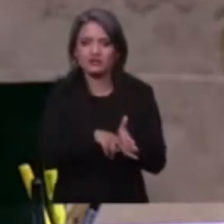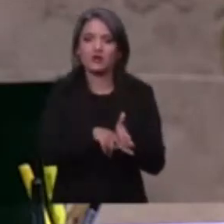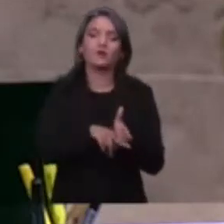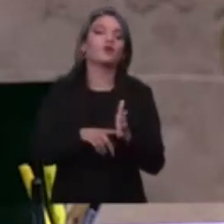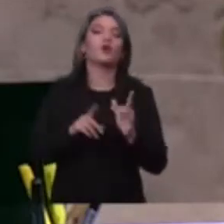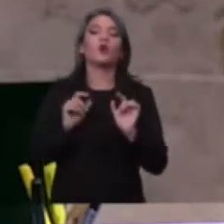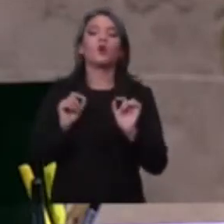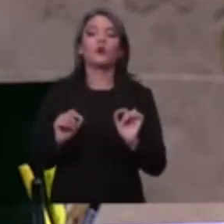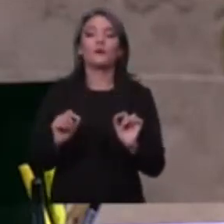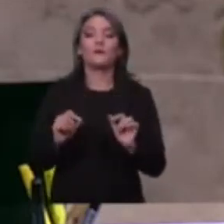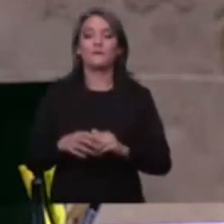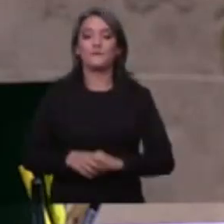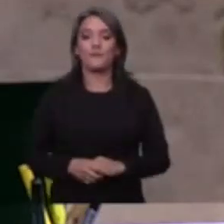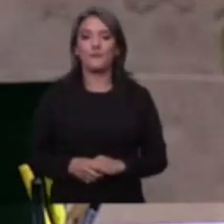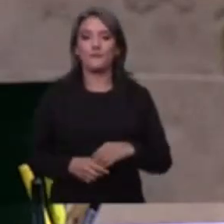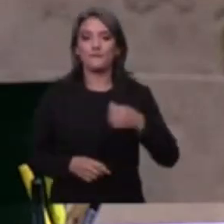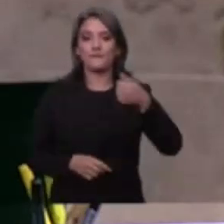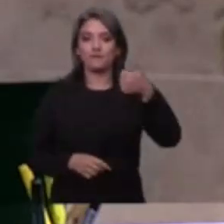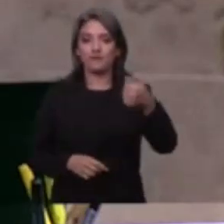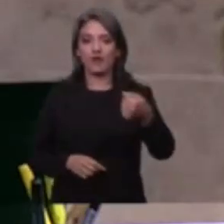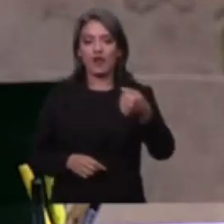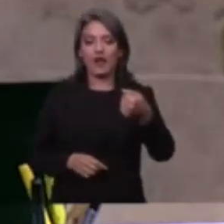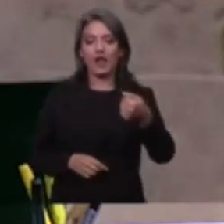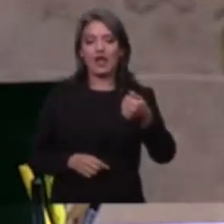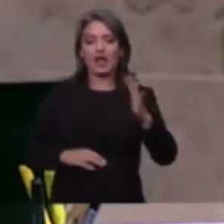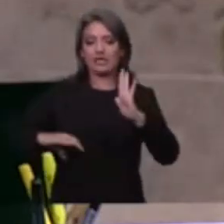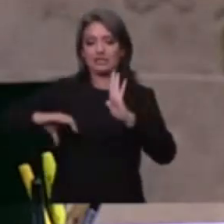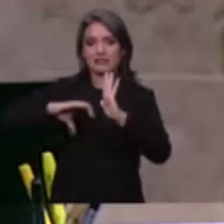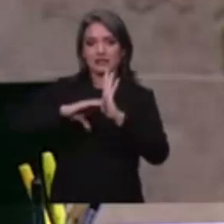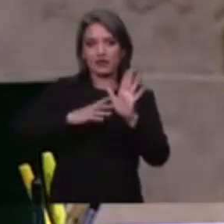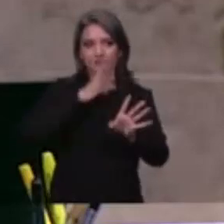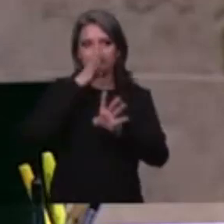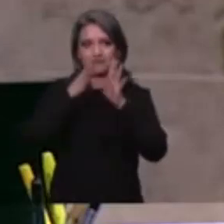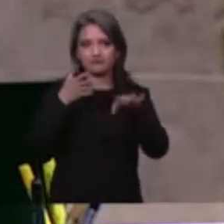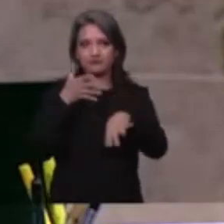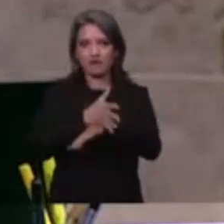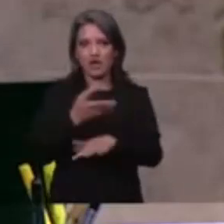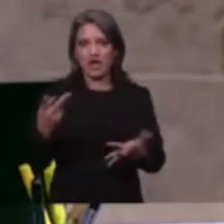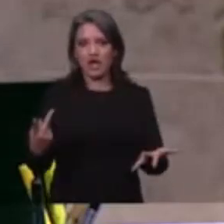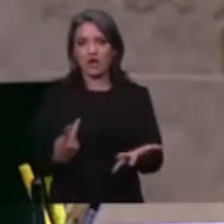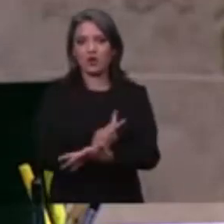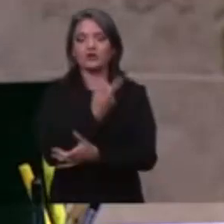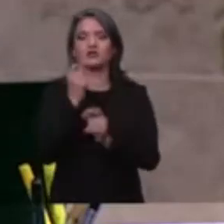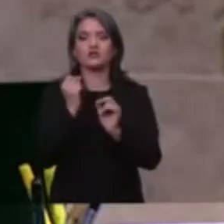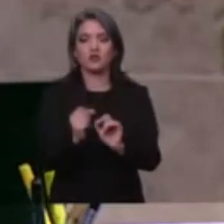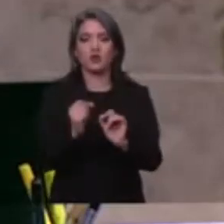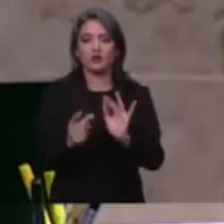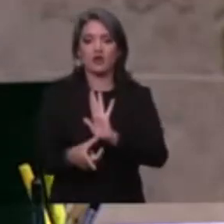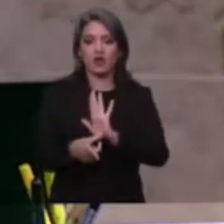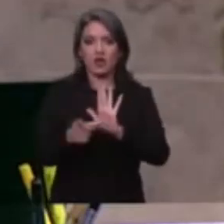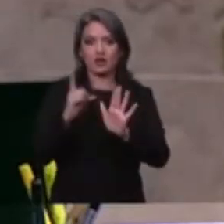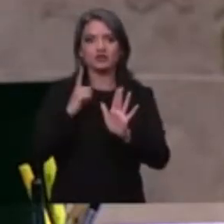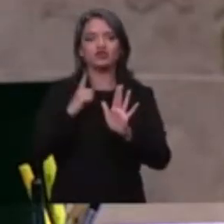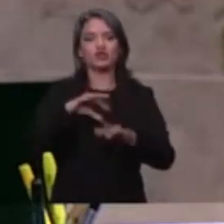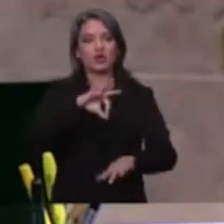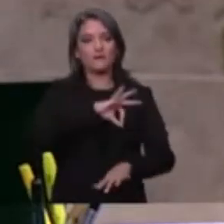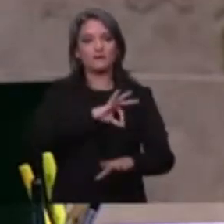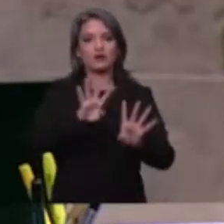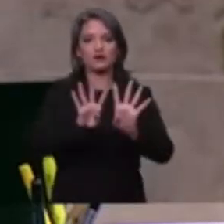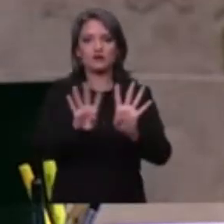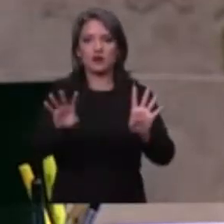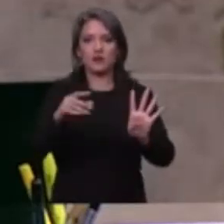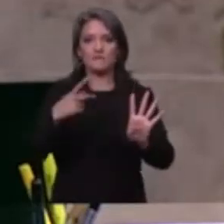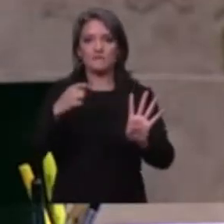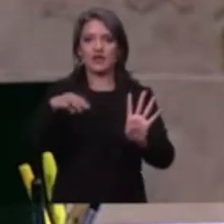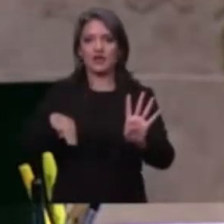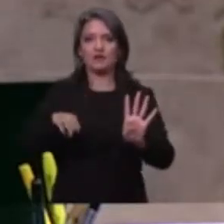que a invasão do Senado Federal foi realizada com rompimento de bloqueios feitos pela Polícia Militar do